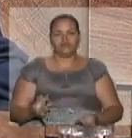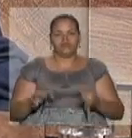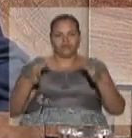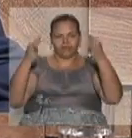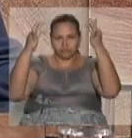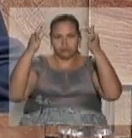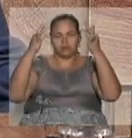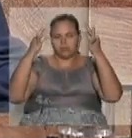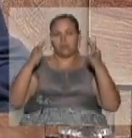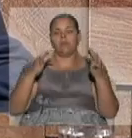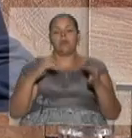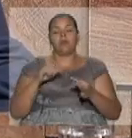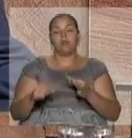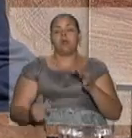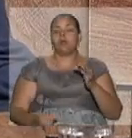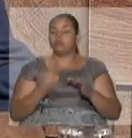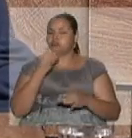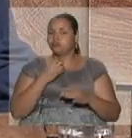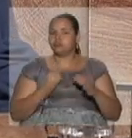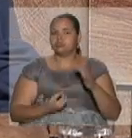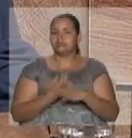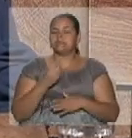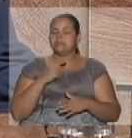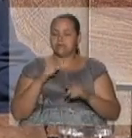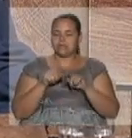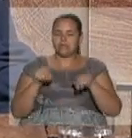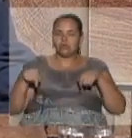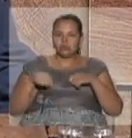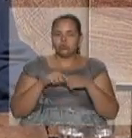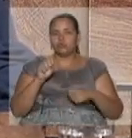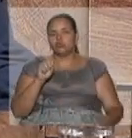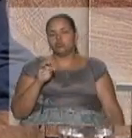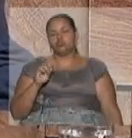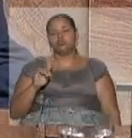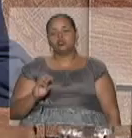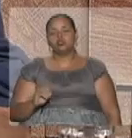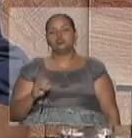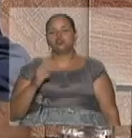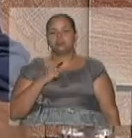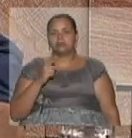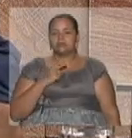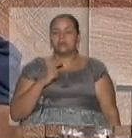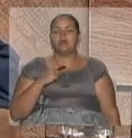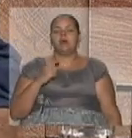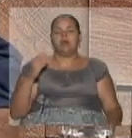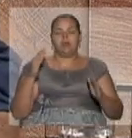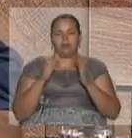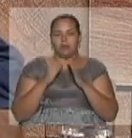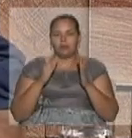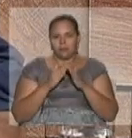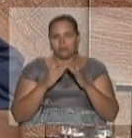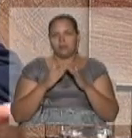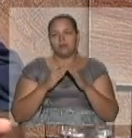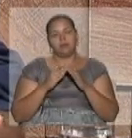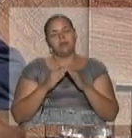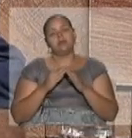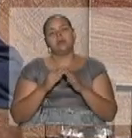tecnológico, favorecendo a criação musical, você tem estúdios, você com um porta-estúdio em casa,